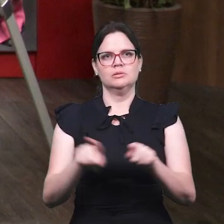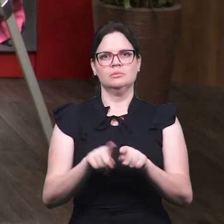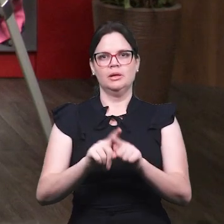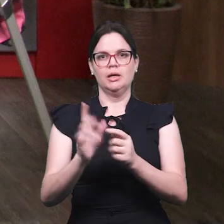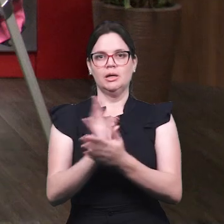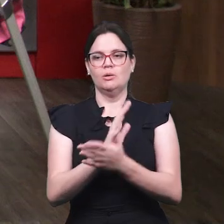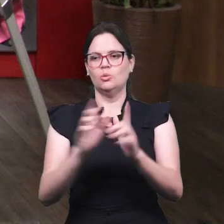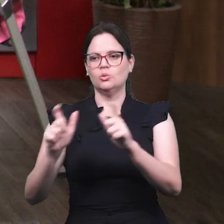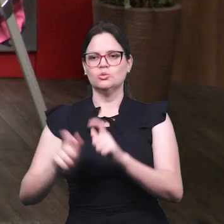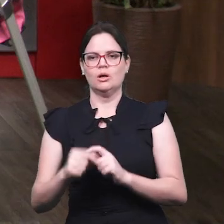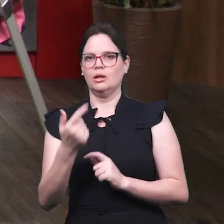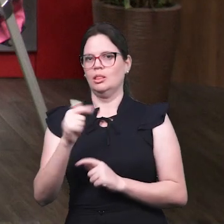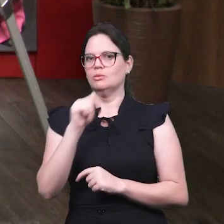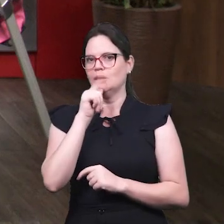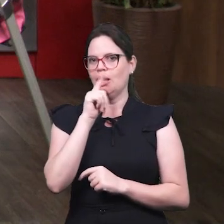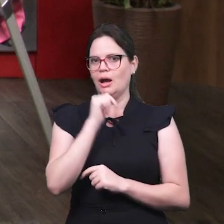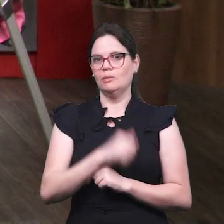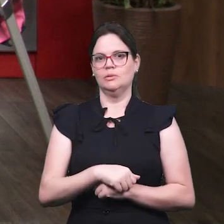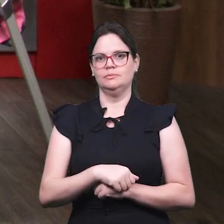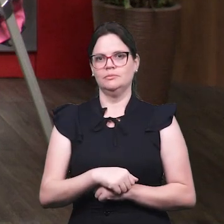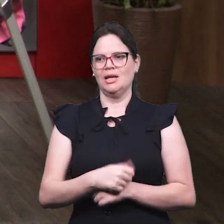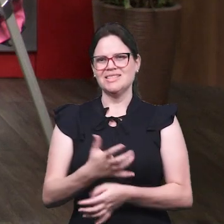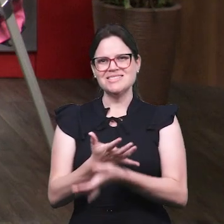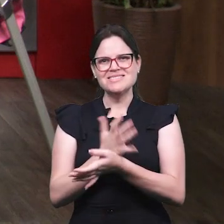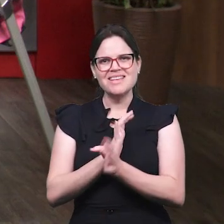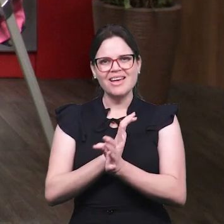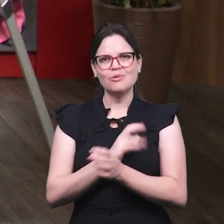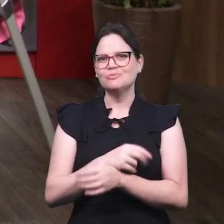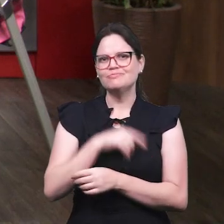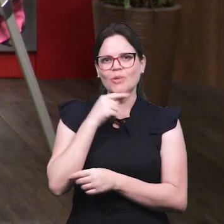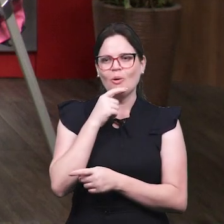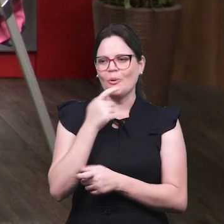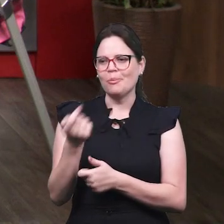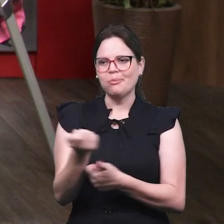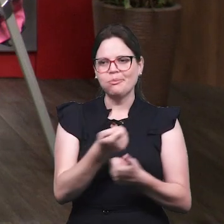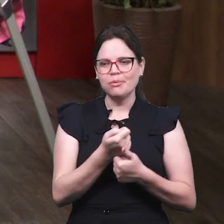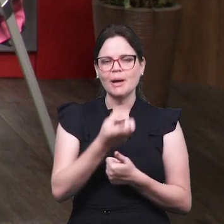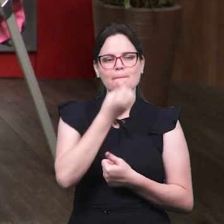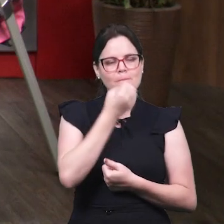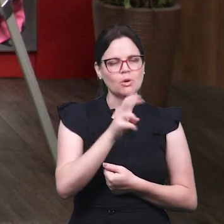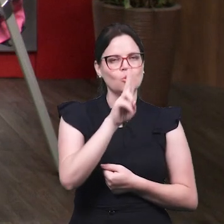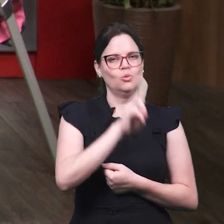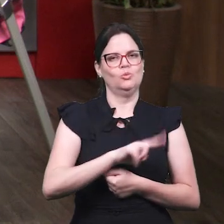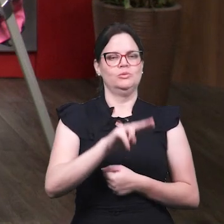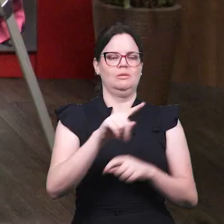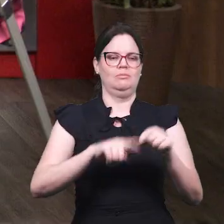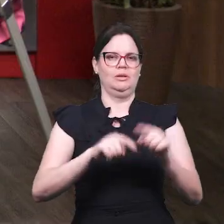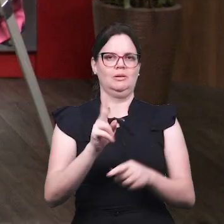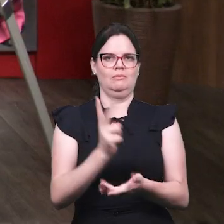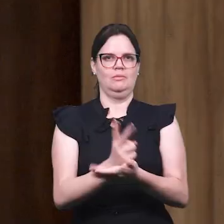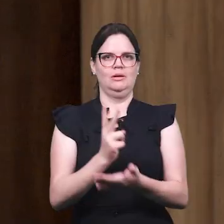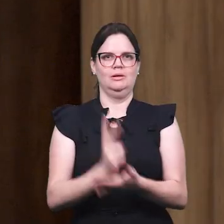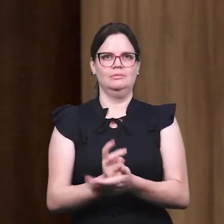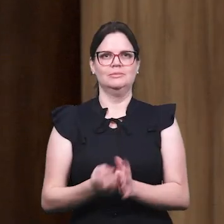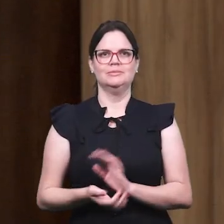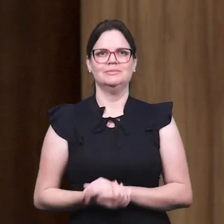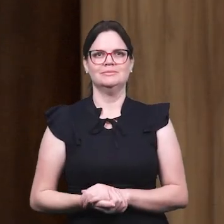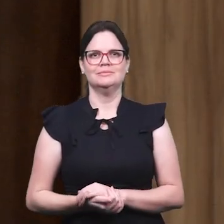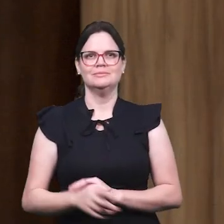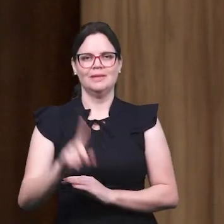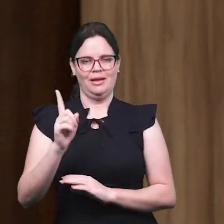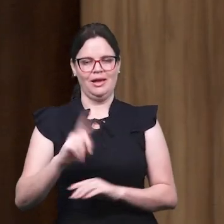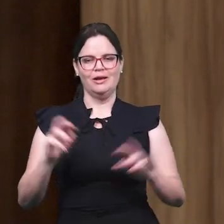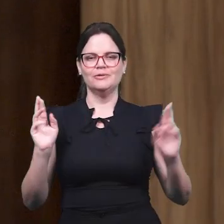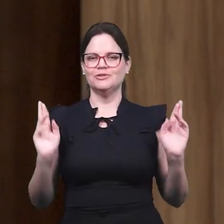regiões que não tem água, né? Se você não tem água suficiente para irrigação, ele pode ser muito importante. Faz um